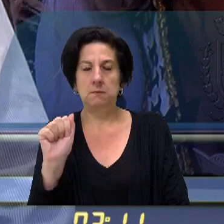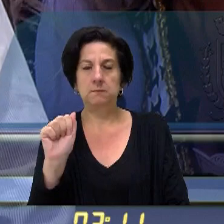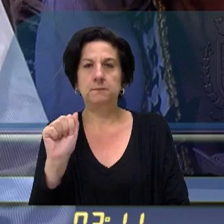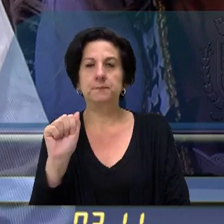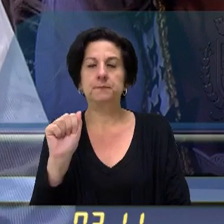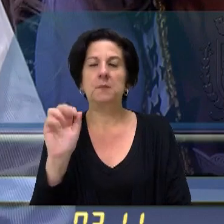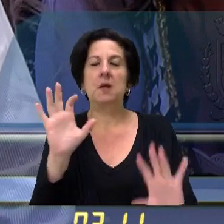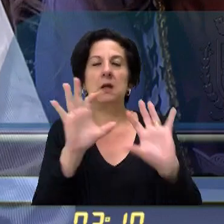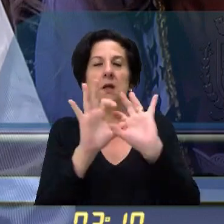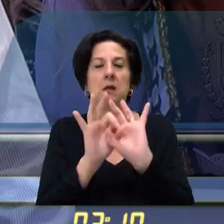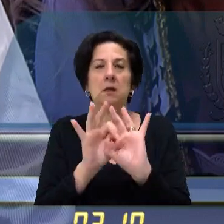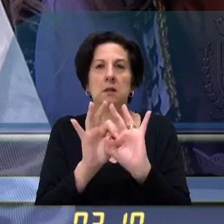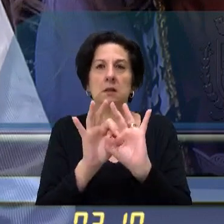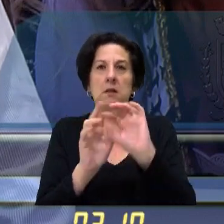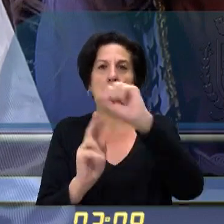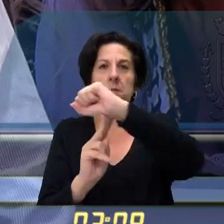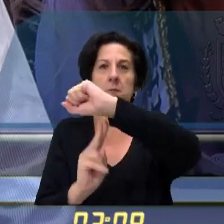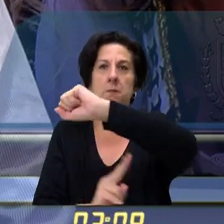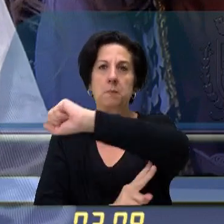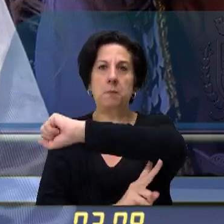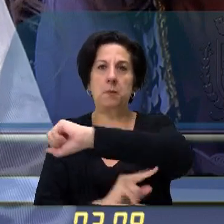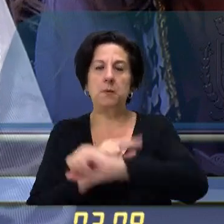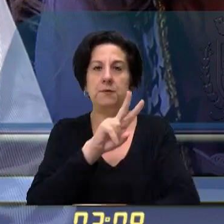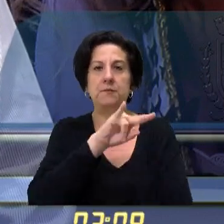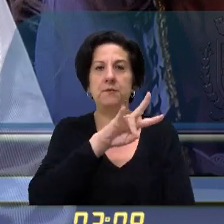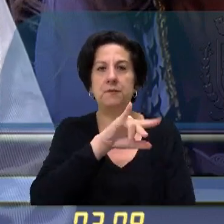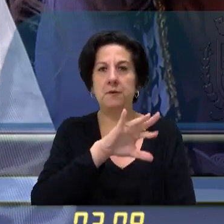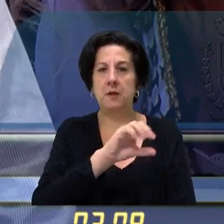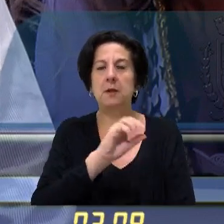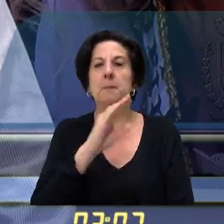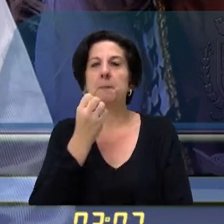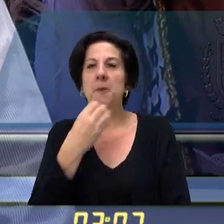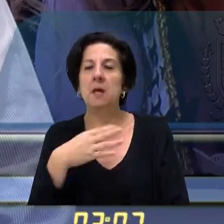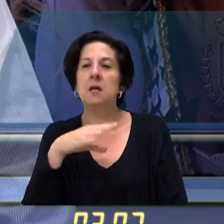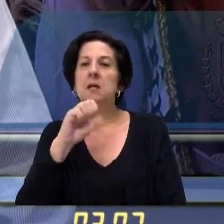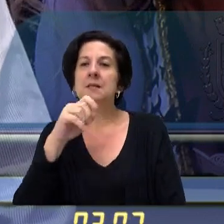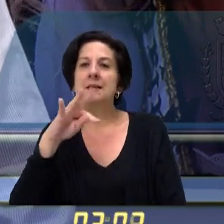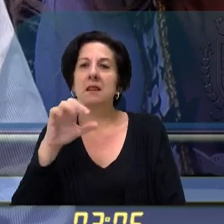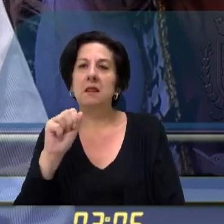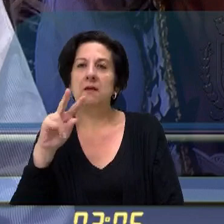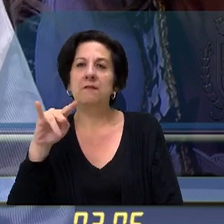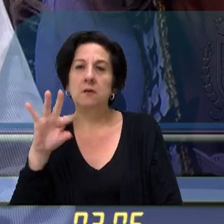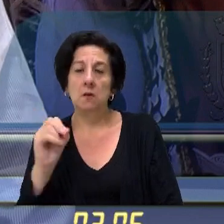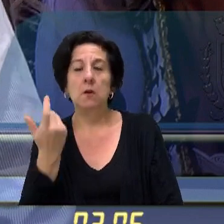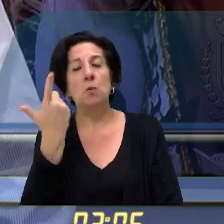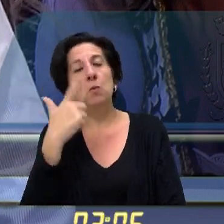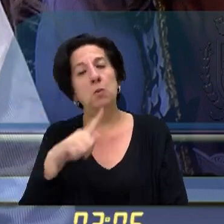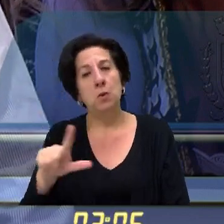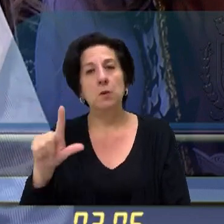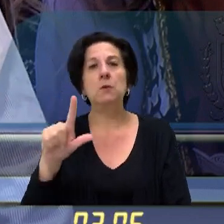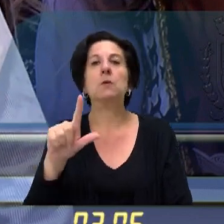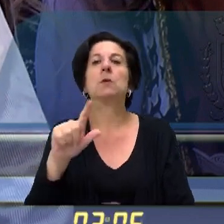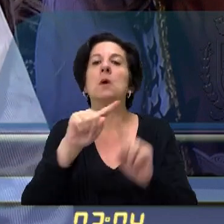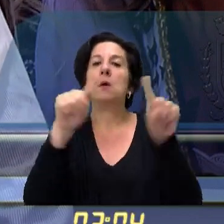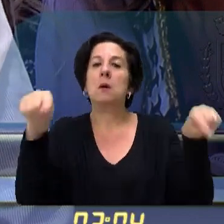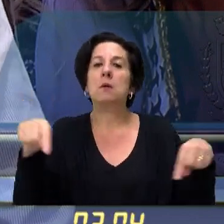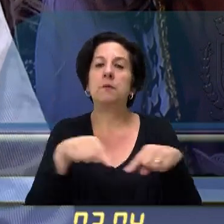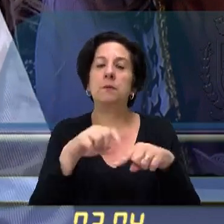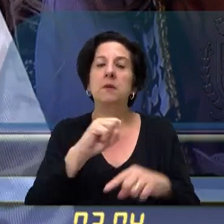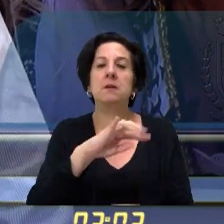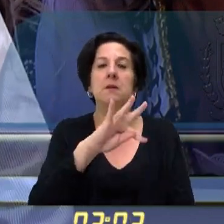vai interligar o Viver Bem ao Santa Vitória, e outra é o loteamento Santa Maria, que vai